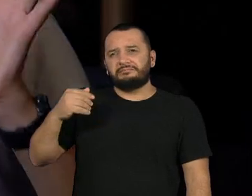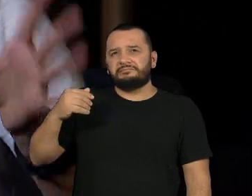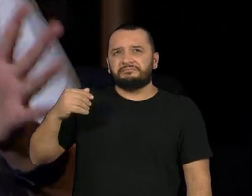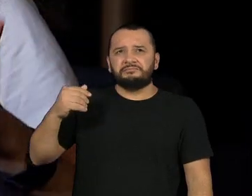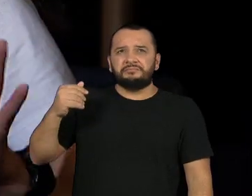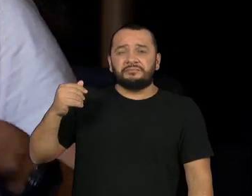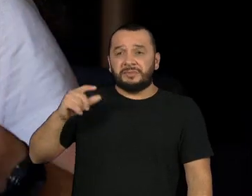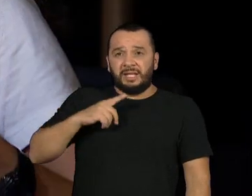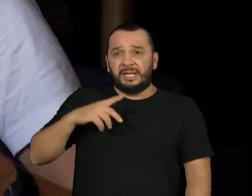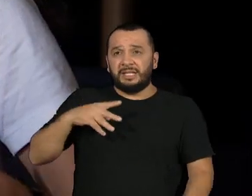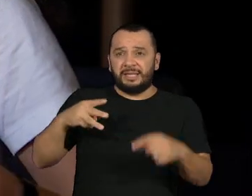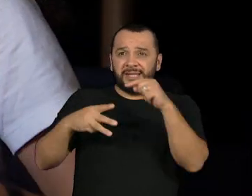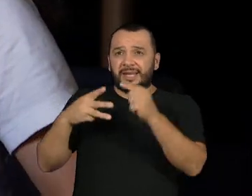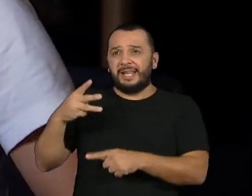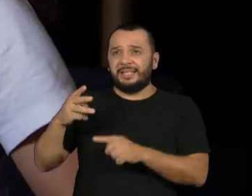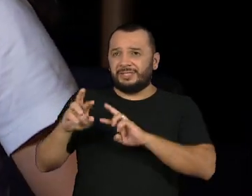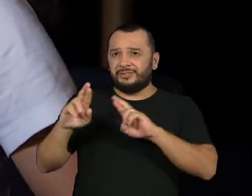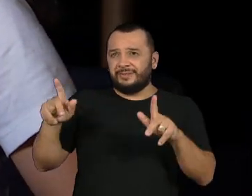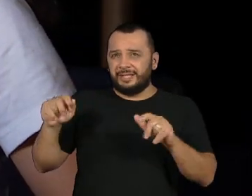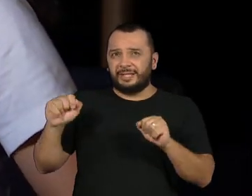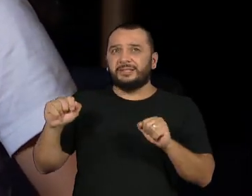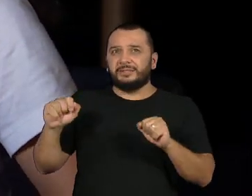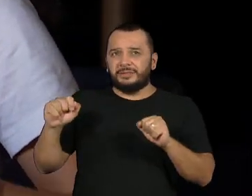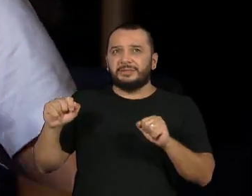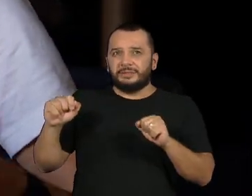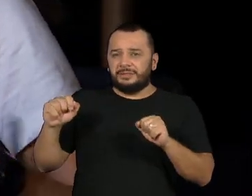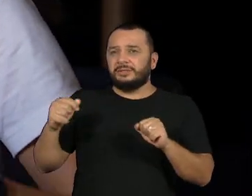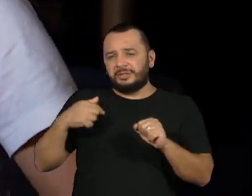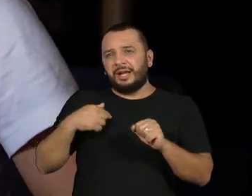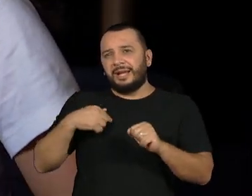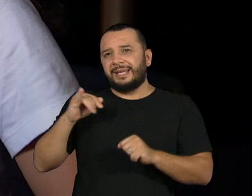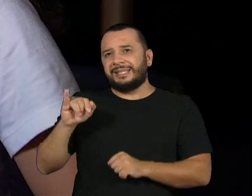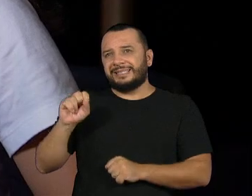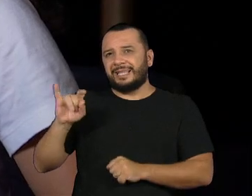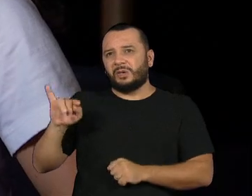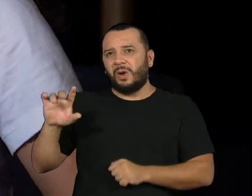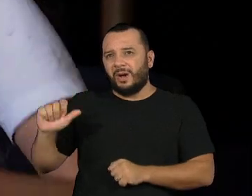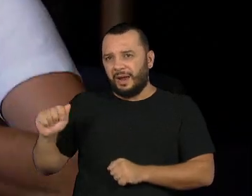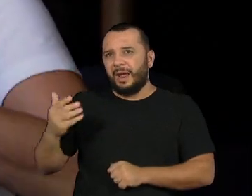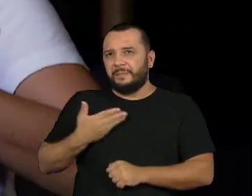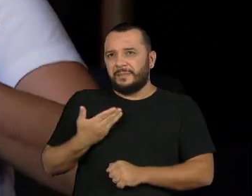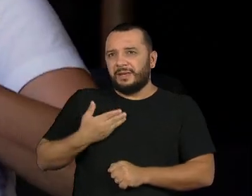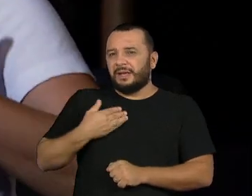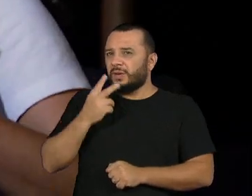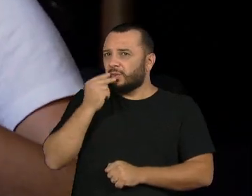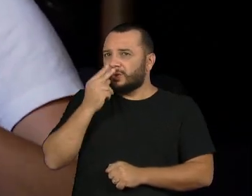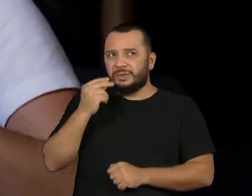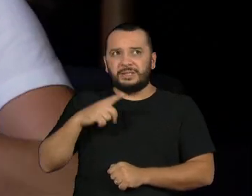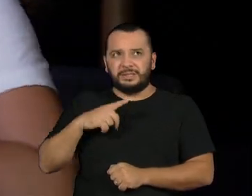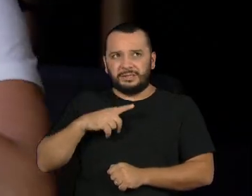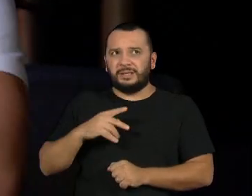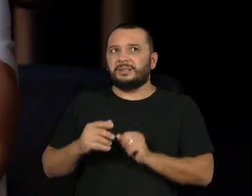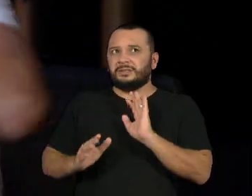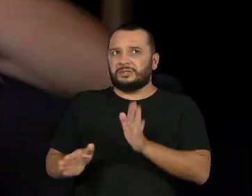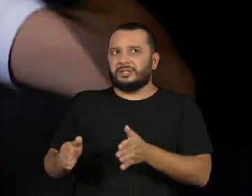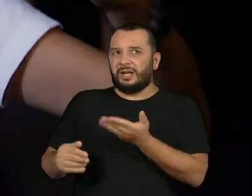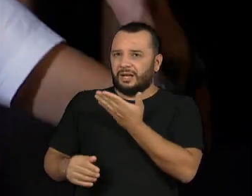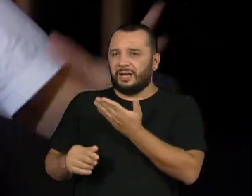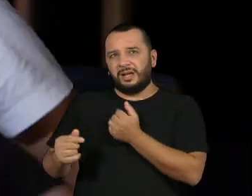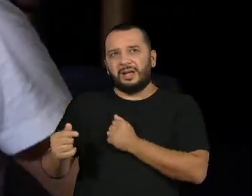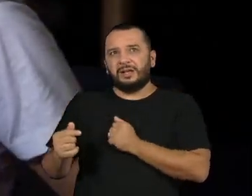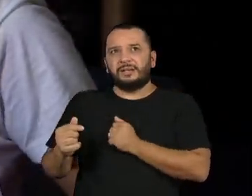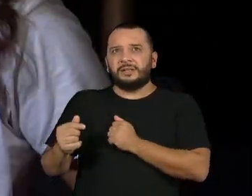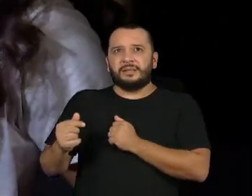3 cardápios diferentes com a Isadora, a Bertolli, a minha amiga nutricionista. A gente criou esses cardápios para vento a